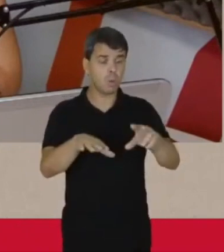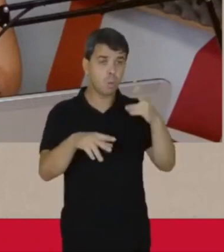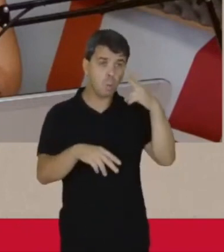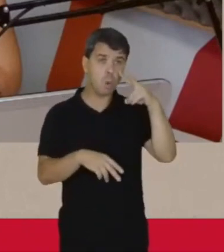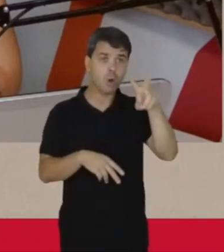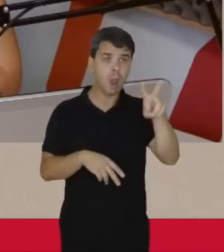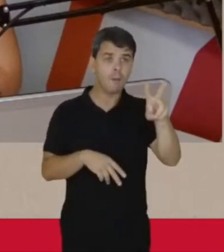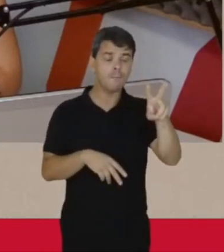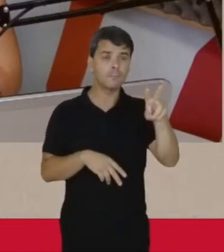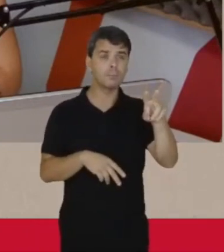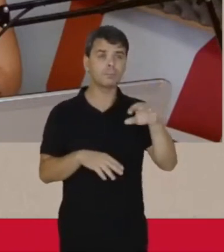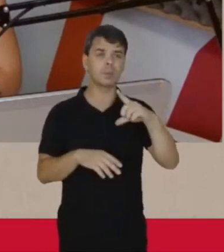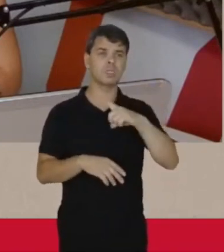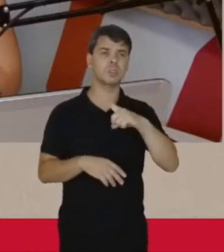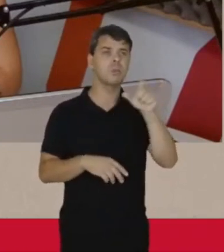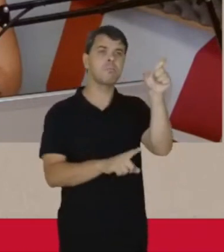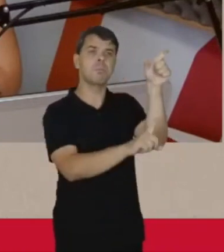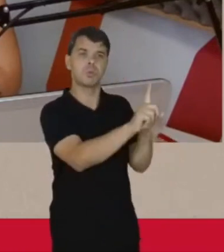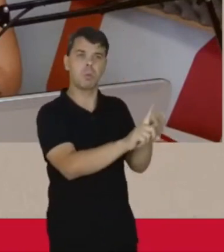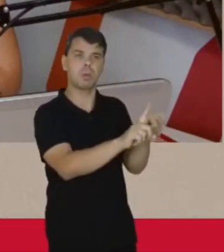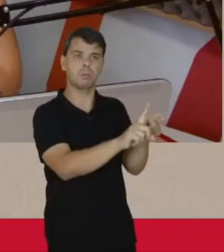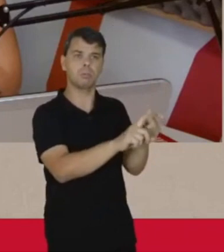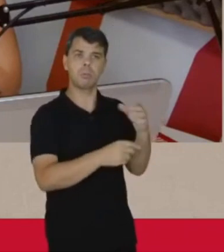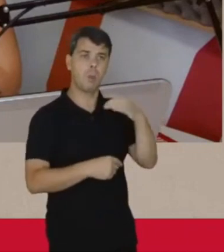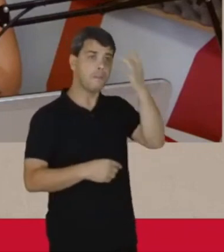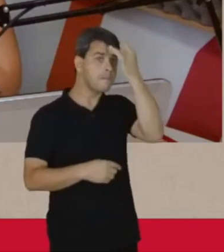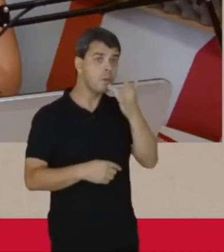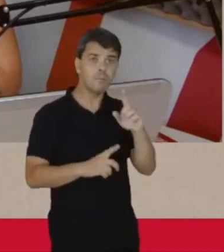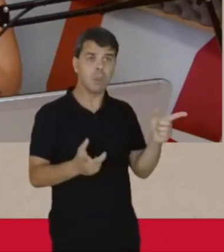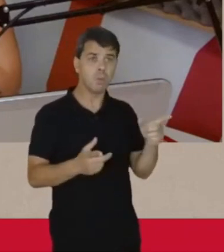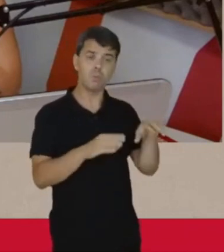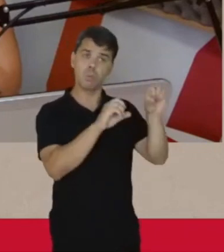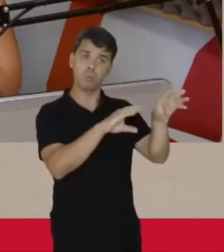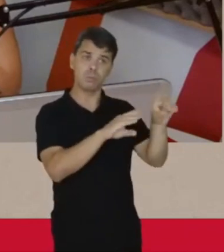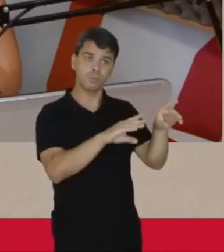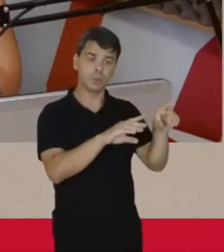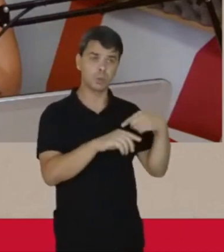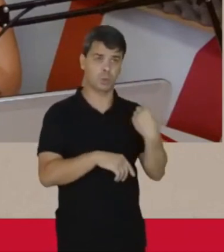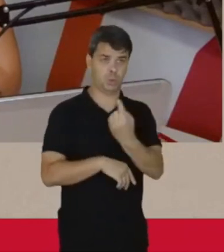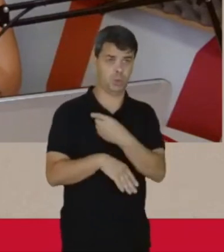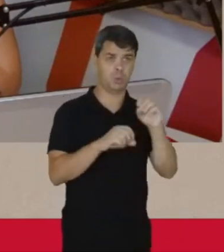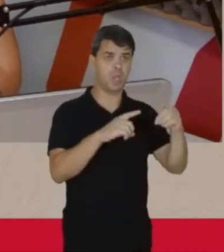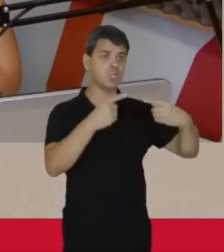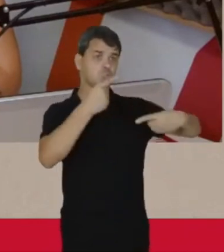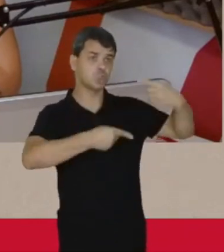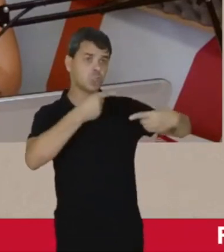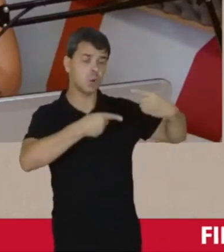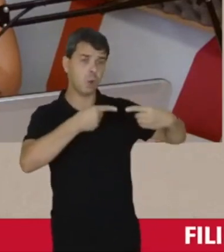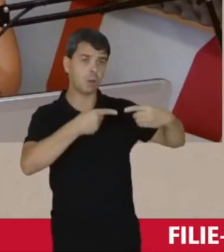gente tenha que deixar que ser quem nós somos. Nós queremos uma educação feita por nós, que dialogue com os